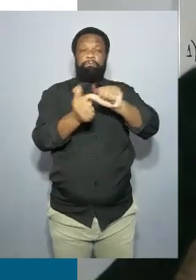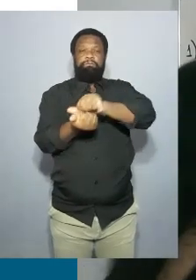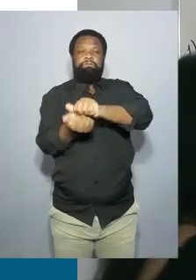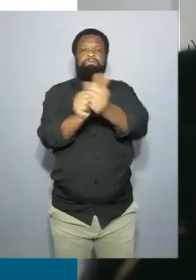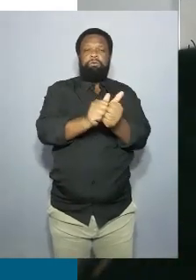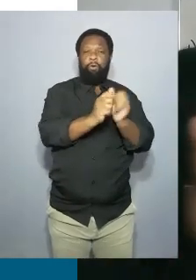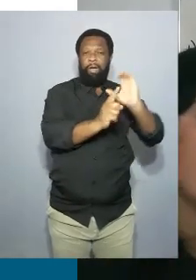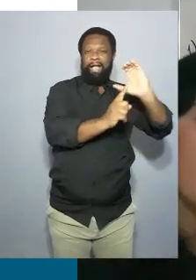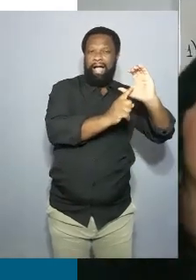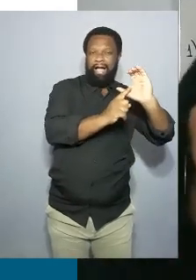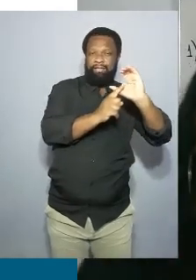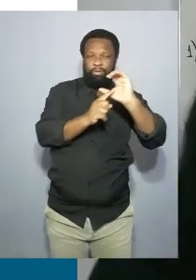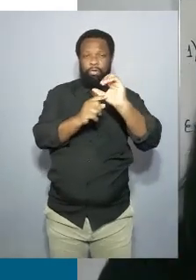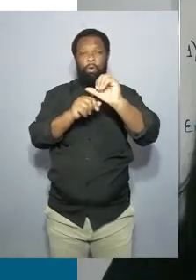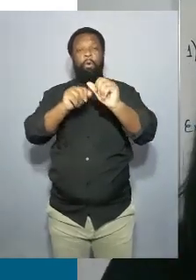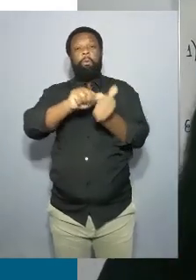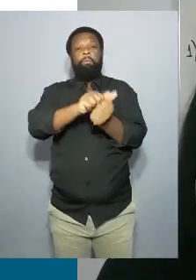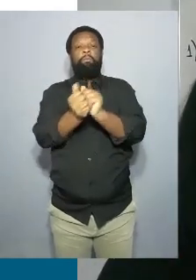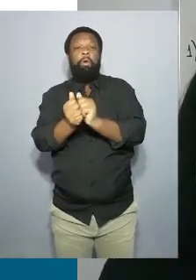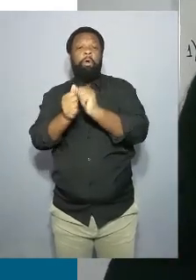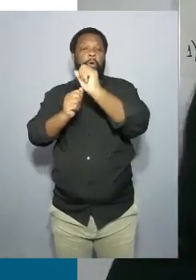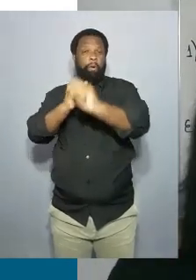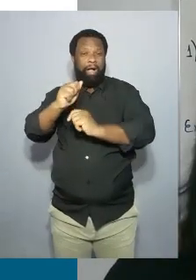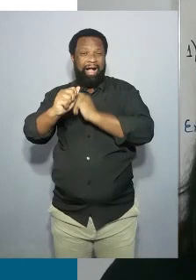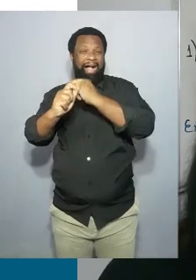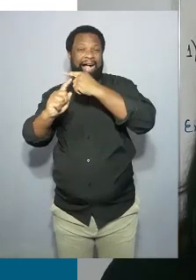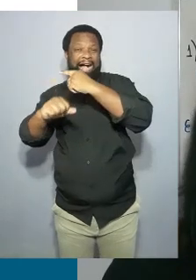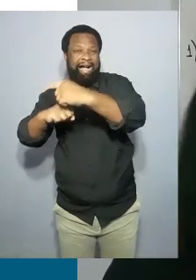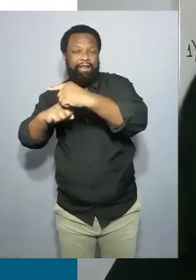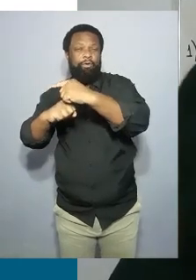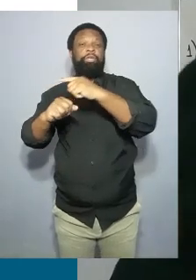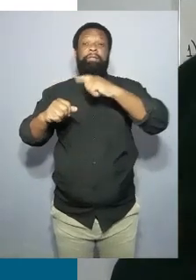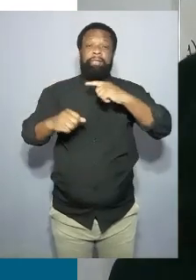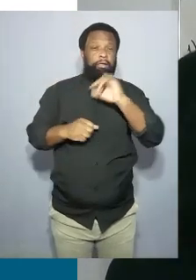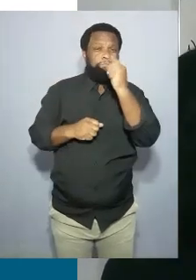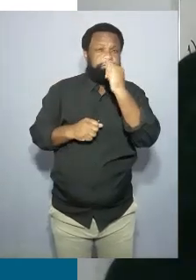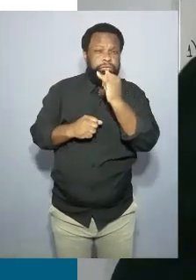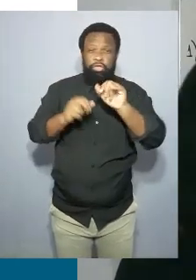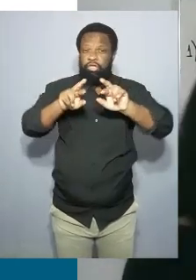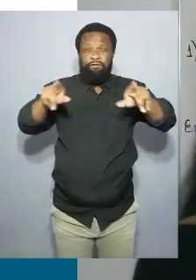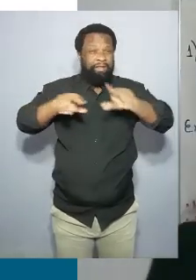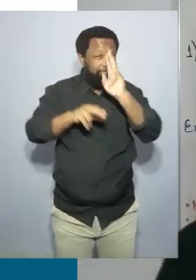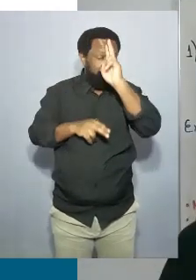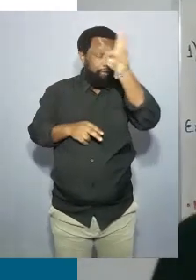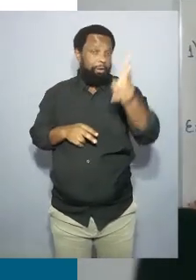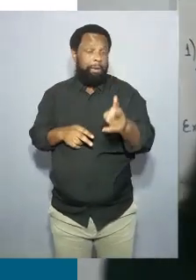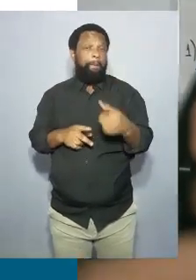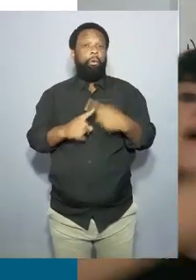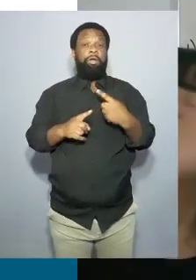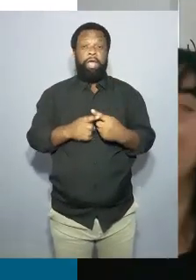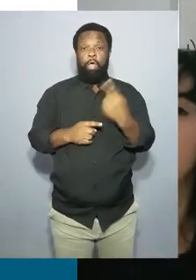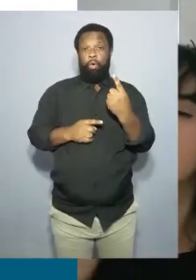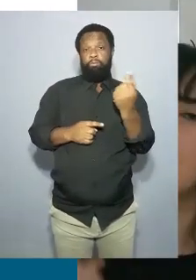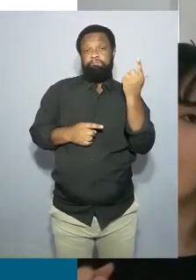e ânion, eles têm que ter uma diferença de eletronegatividade muito grande para nós podermos considerar que